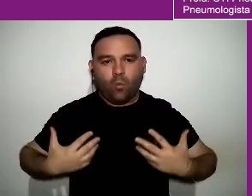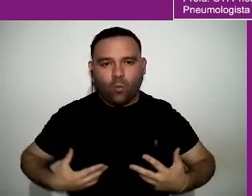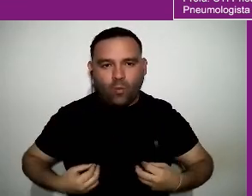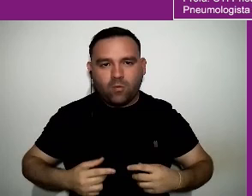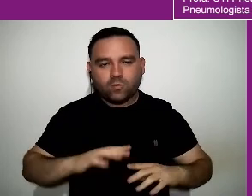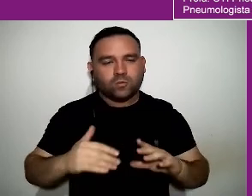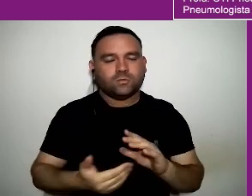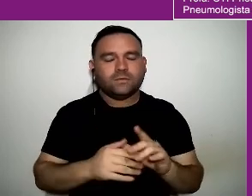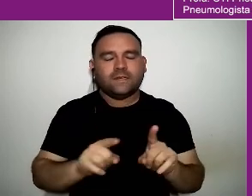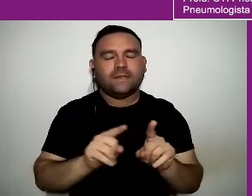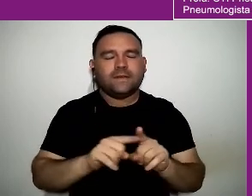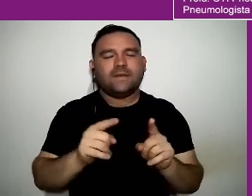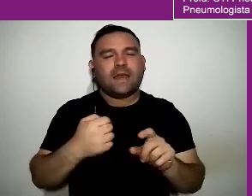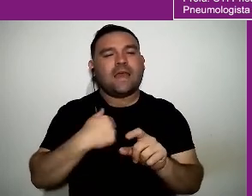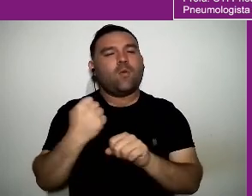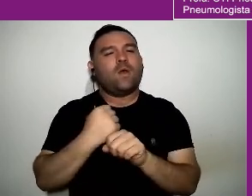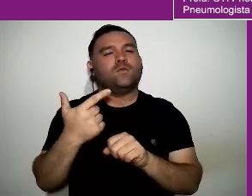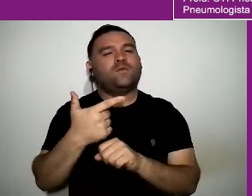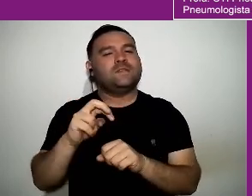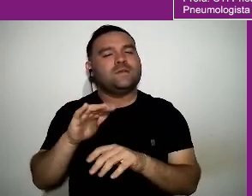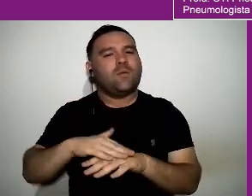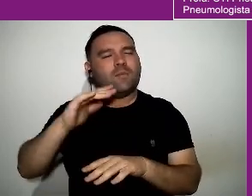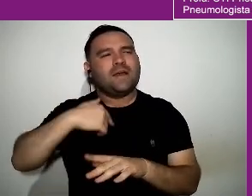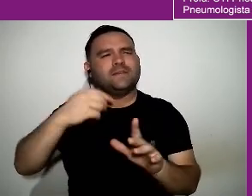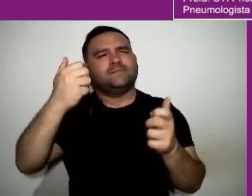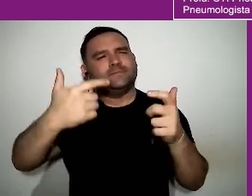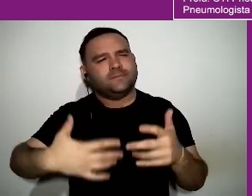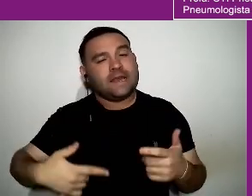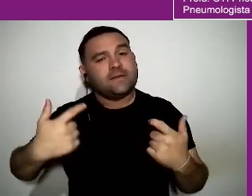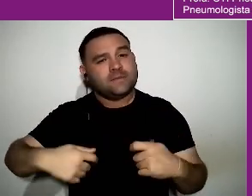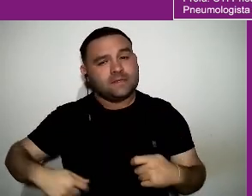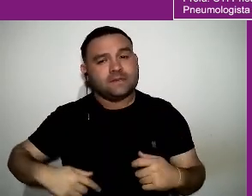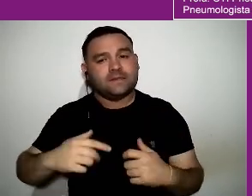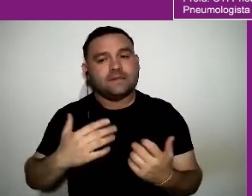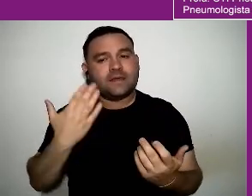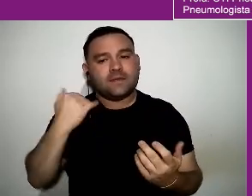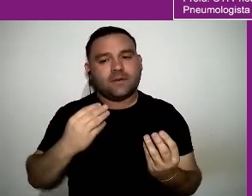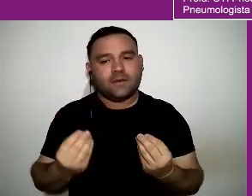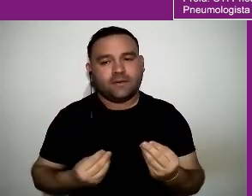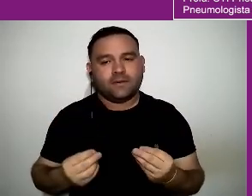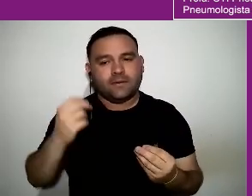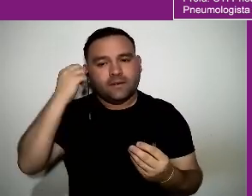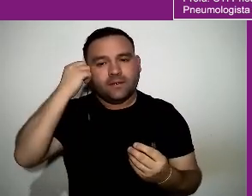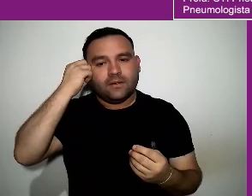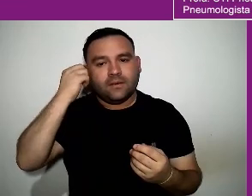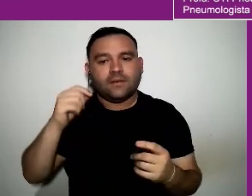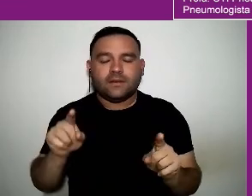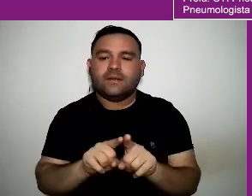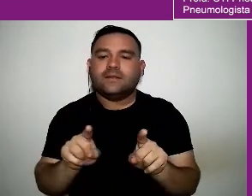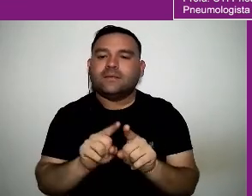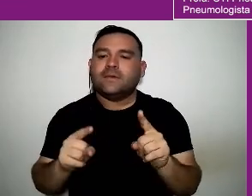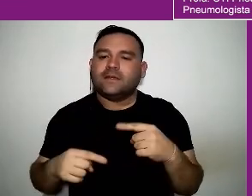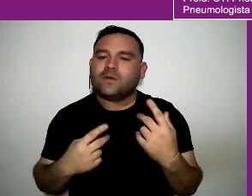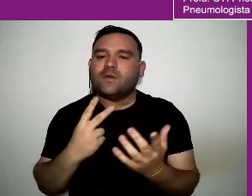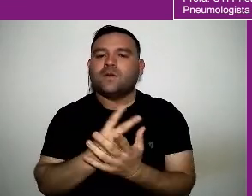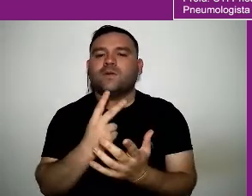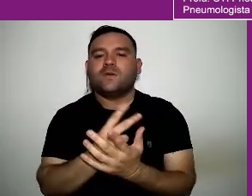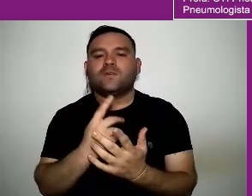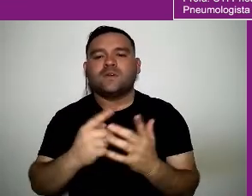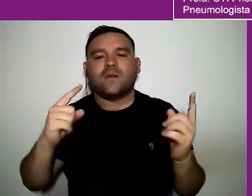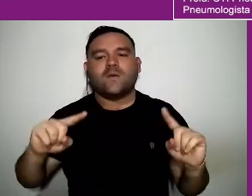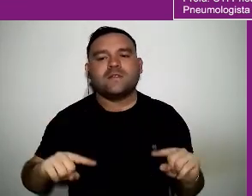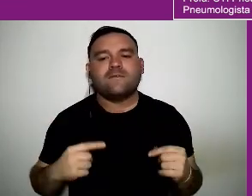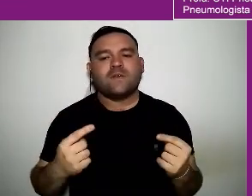acho que eu falo disso há mais de 25 anos. E a gente continua no mesmo desafio